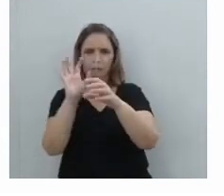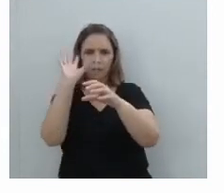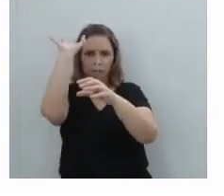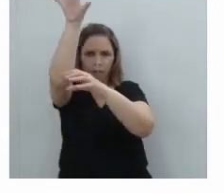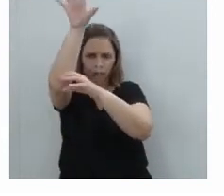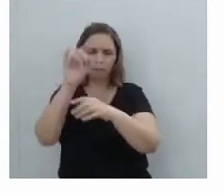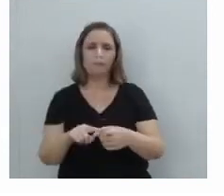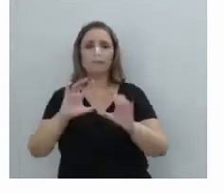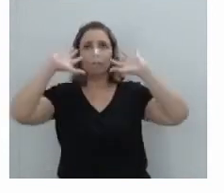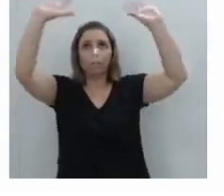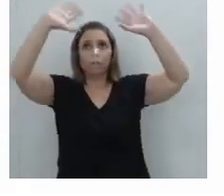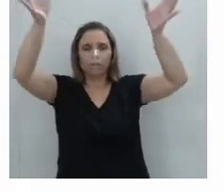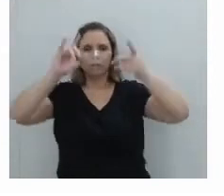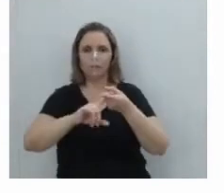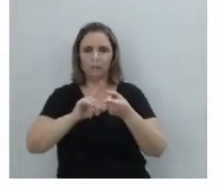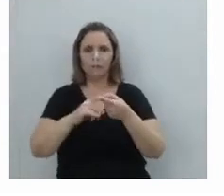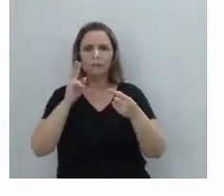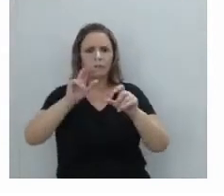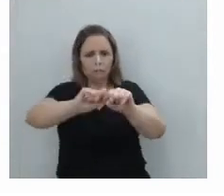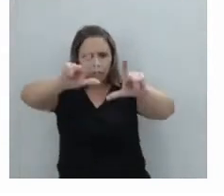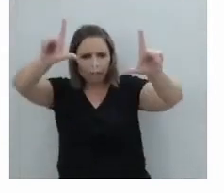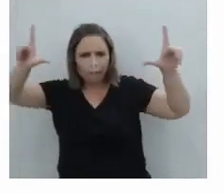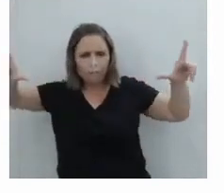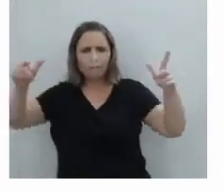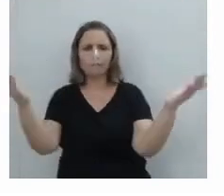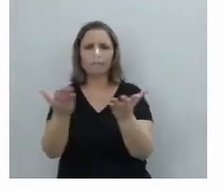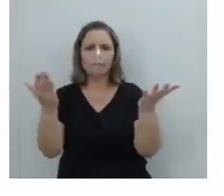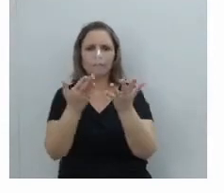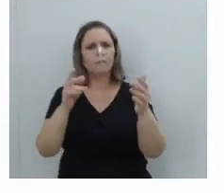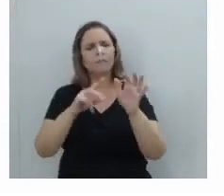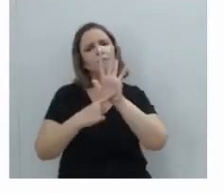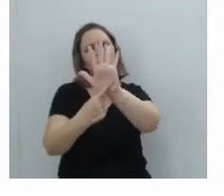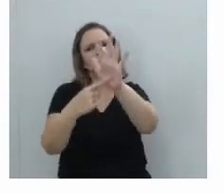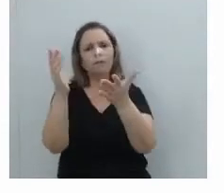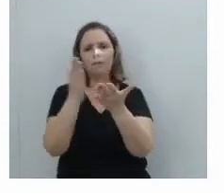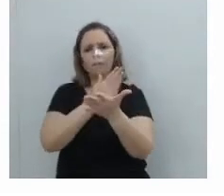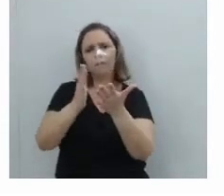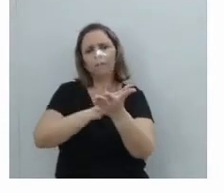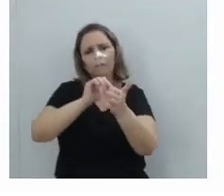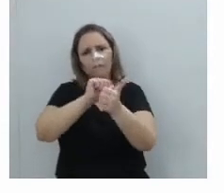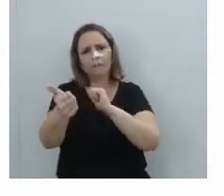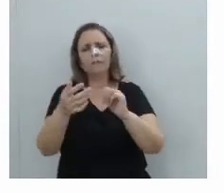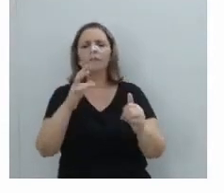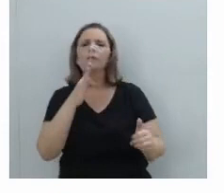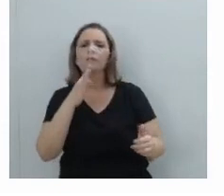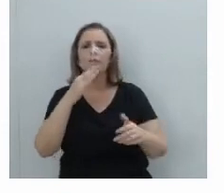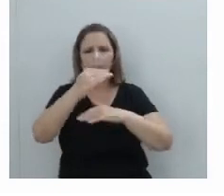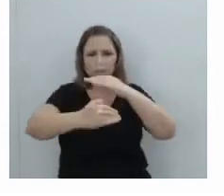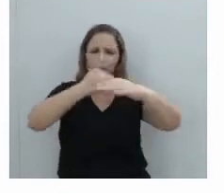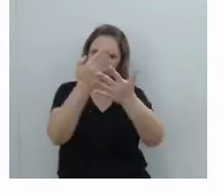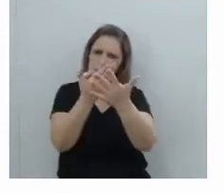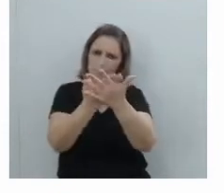vôlei. Dê uma olhadinha nas imagens aí e as imagens têm uma demonstração de alguns desses esportes que vamos conhecer ao longo